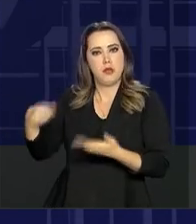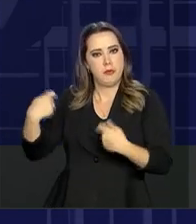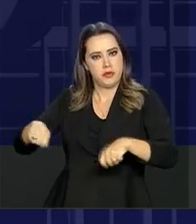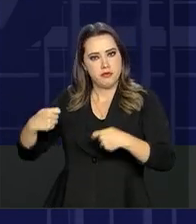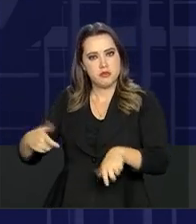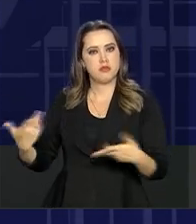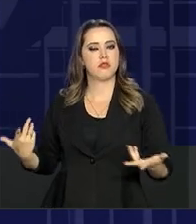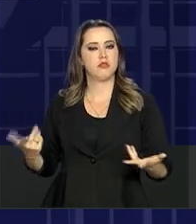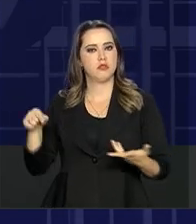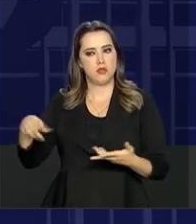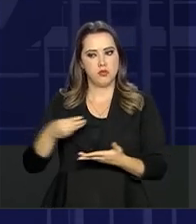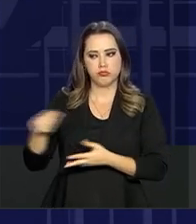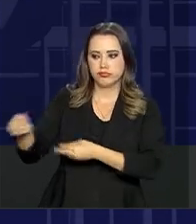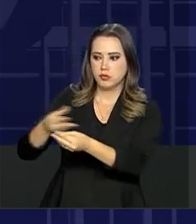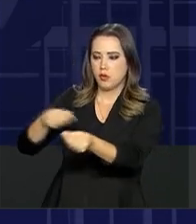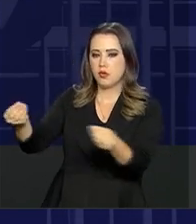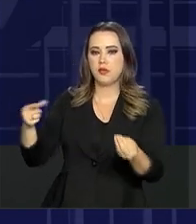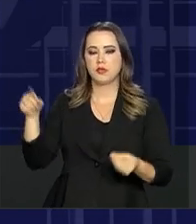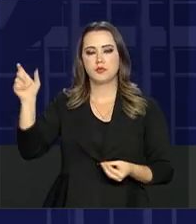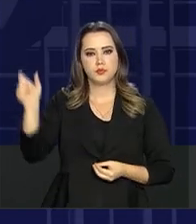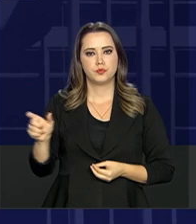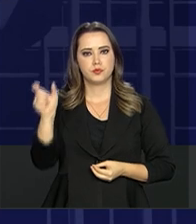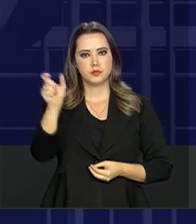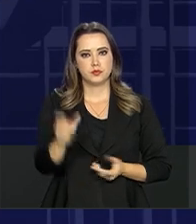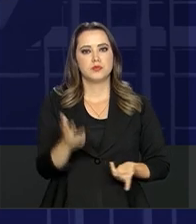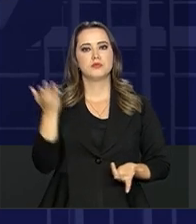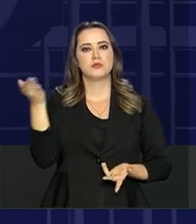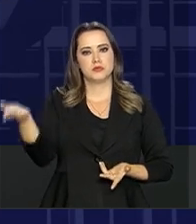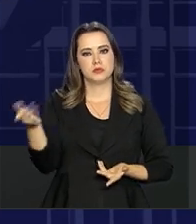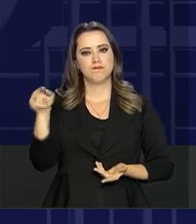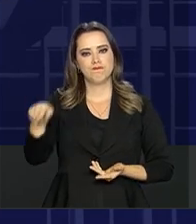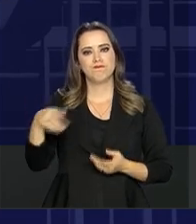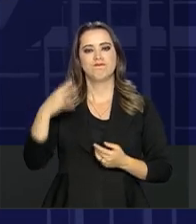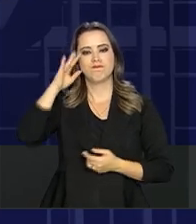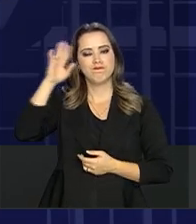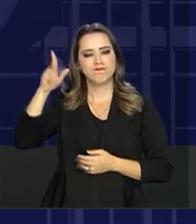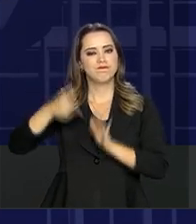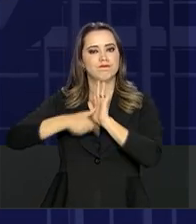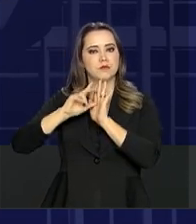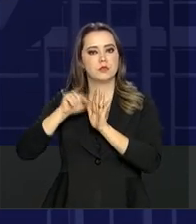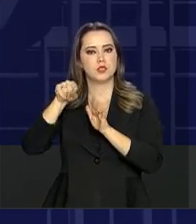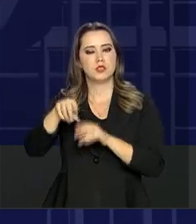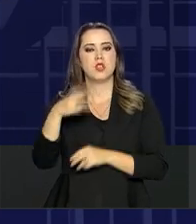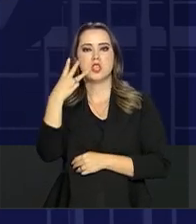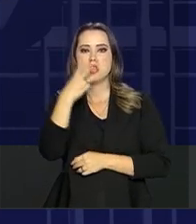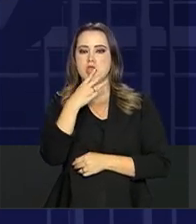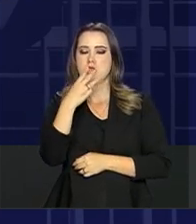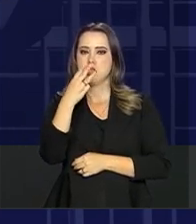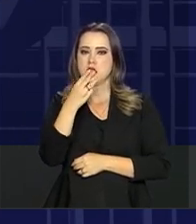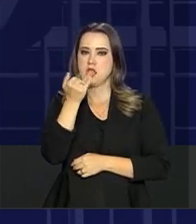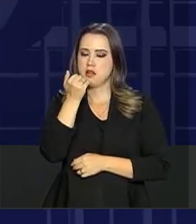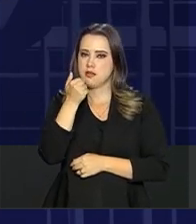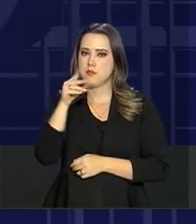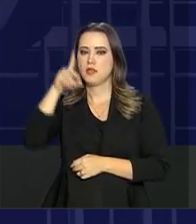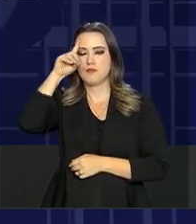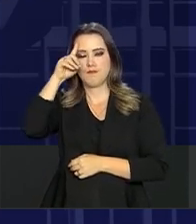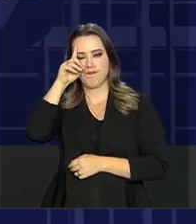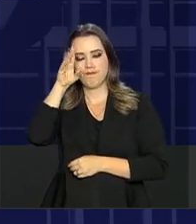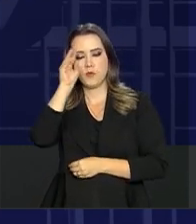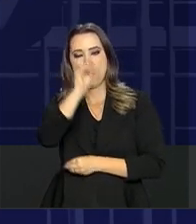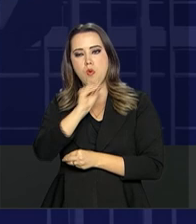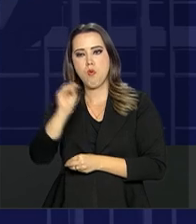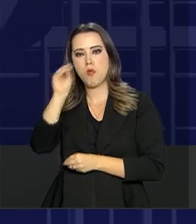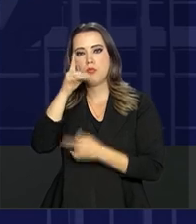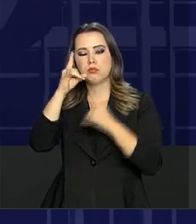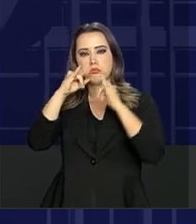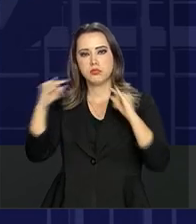dado a eles aquele tratamento que era o sonhado, com 3 refeições durante o dia, ter o abrigo